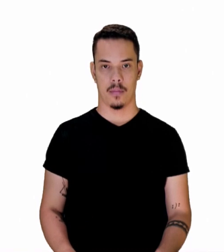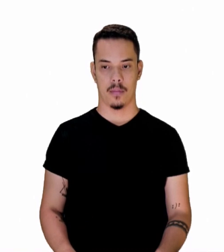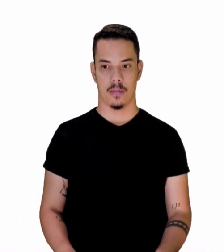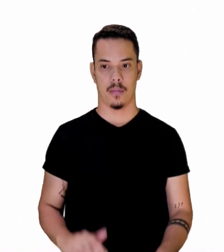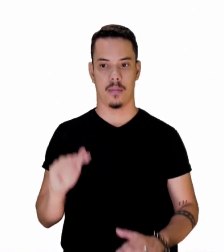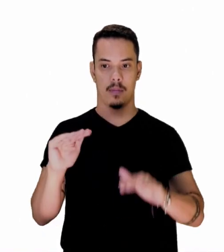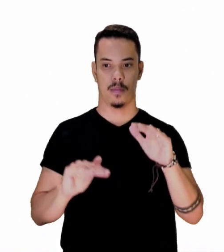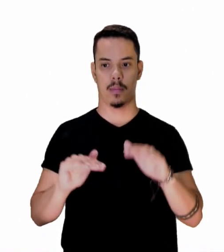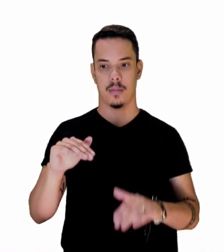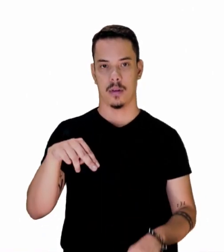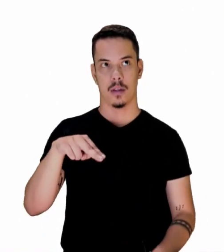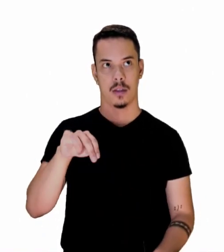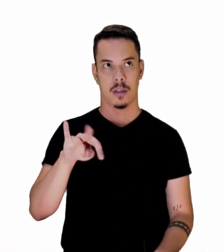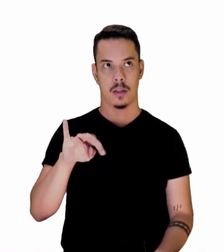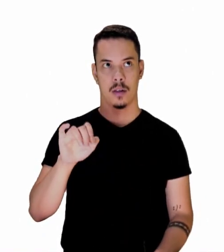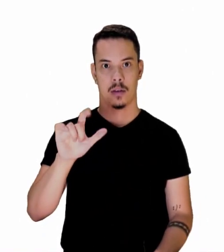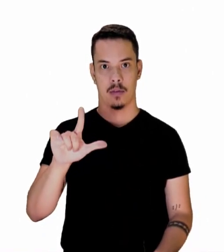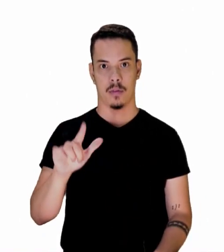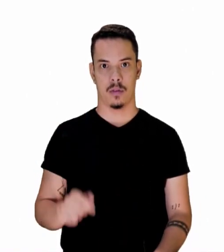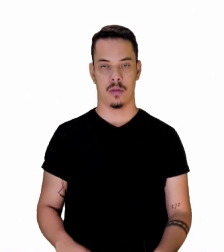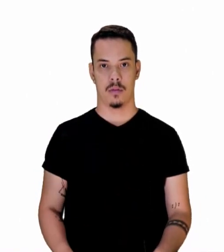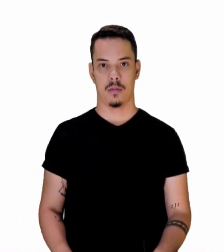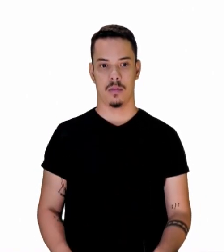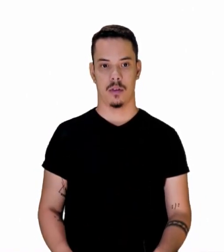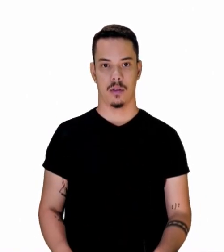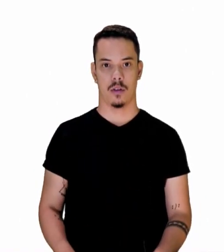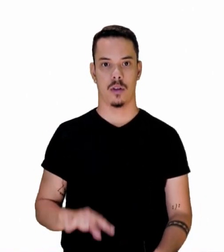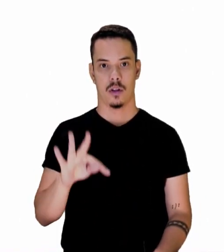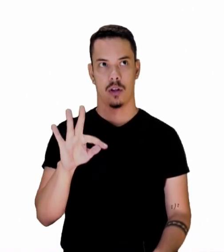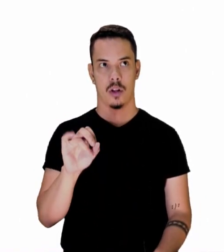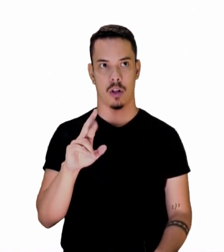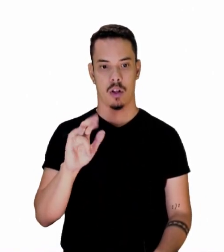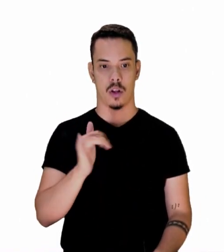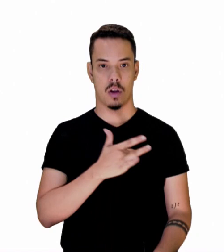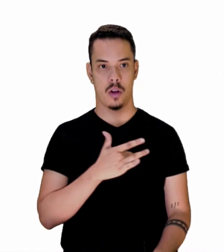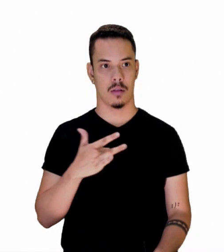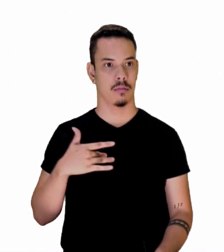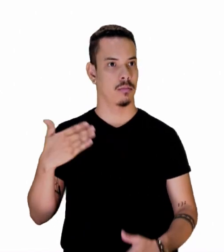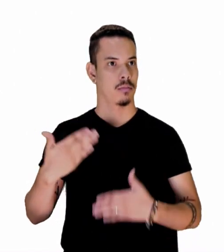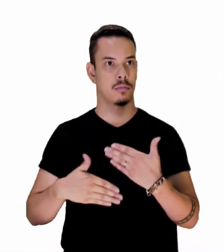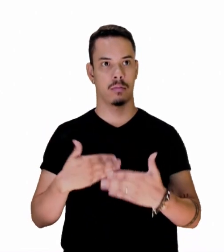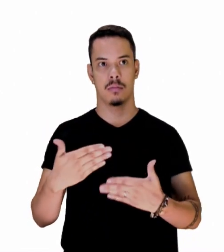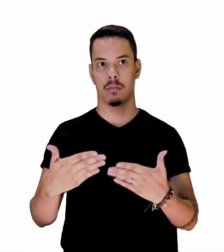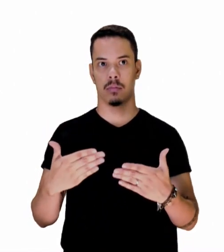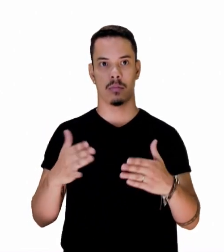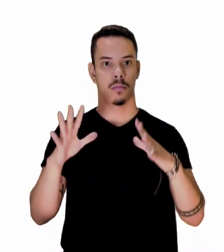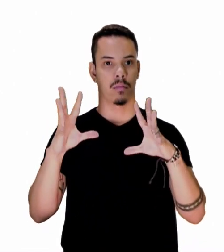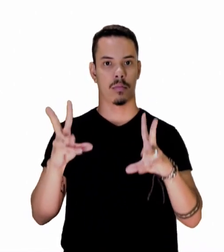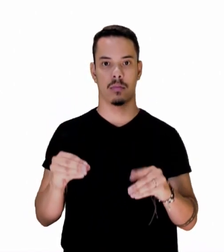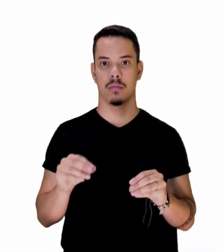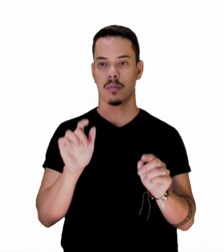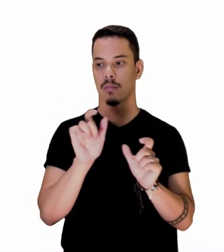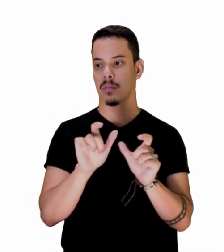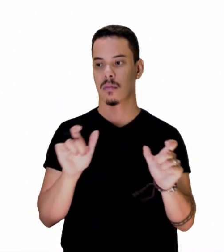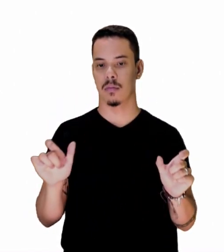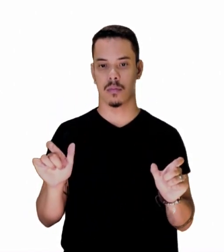nível, tórax e assim por diante. E todas as